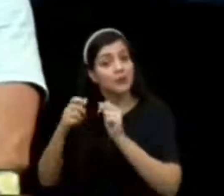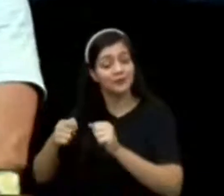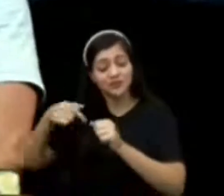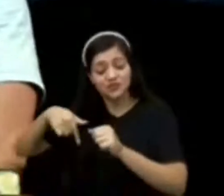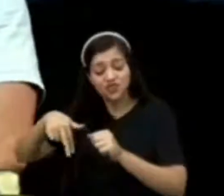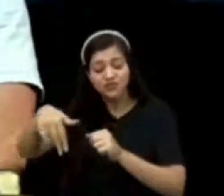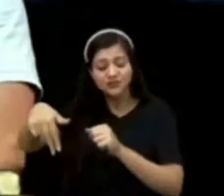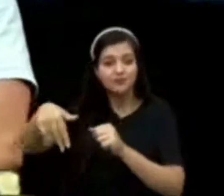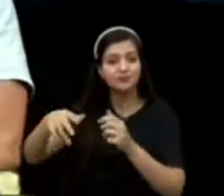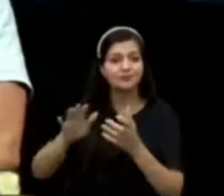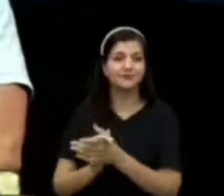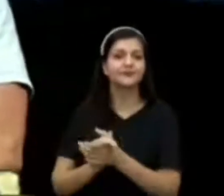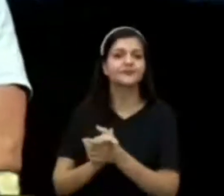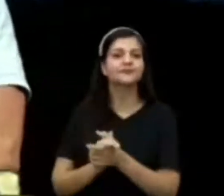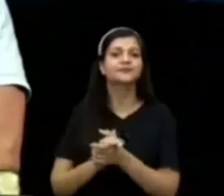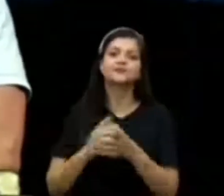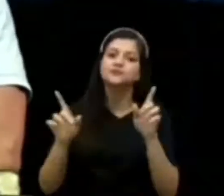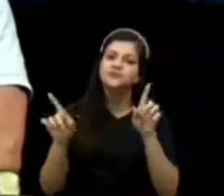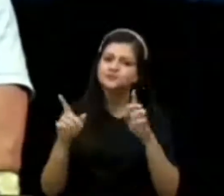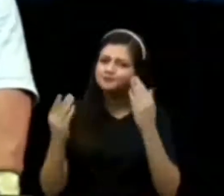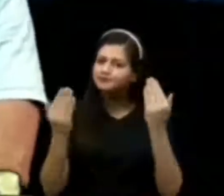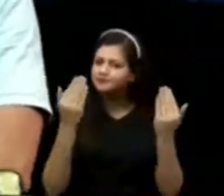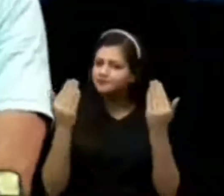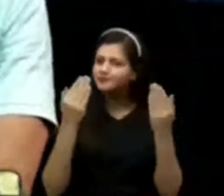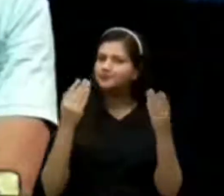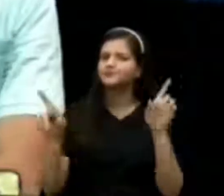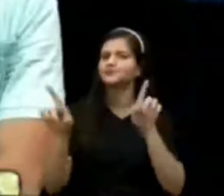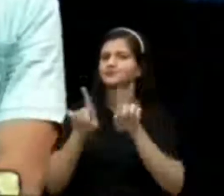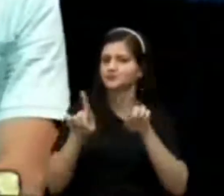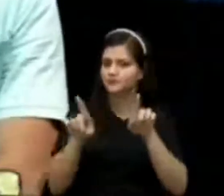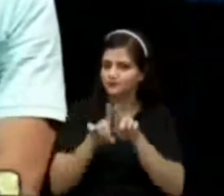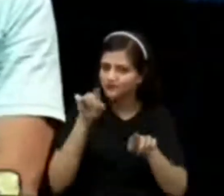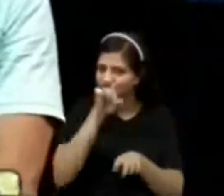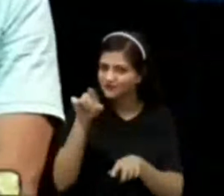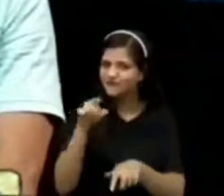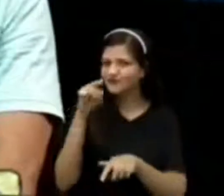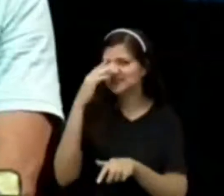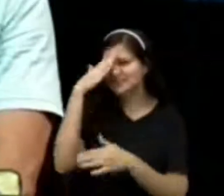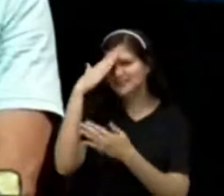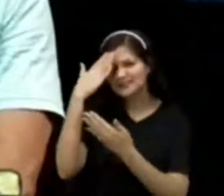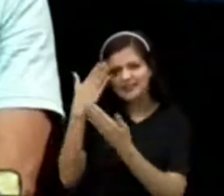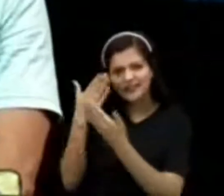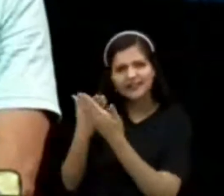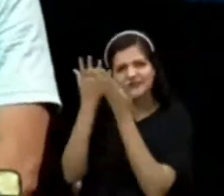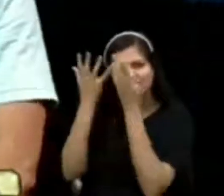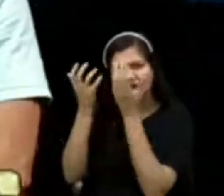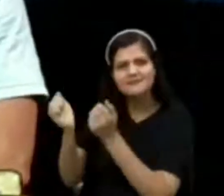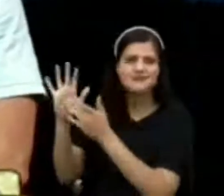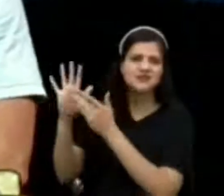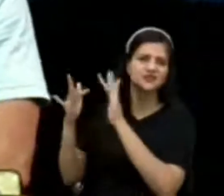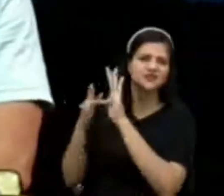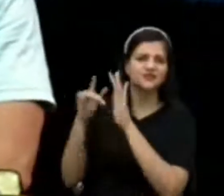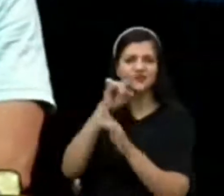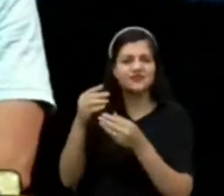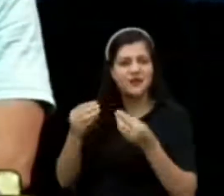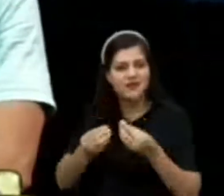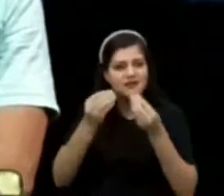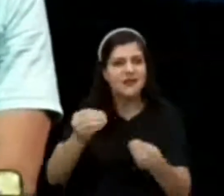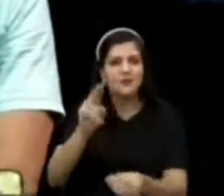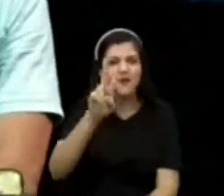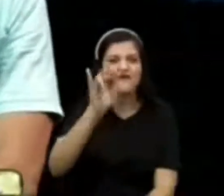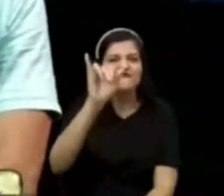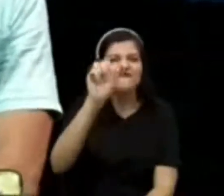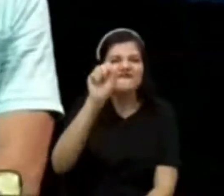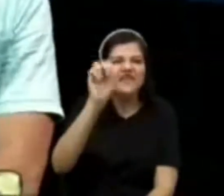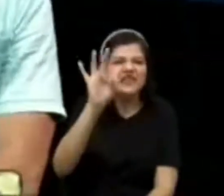você aceita Jesus, você recebe um visto. Não para entrar nos Estados Unidos. Estados Unidos